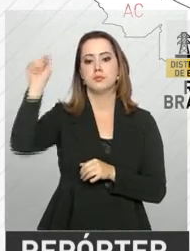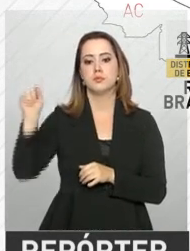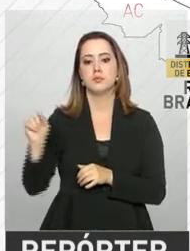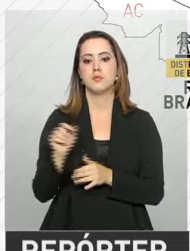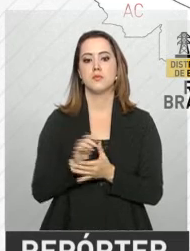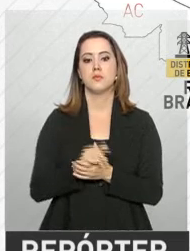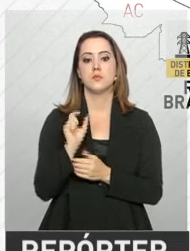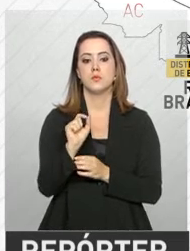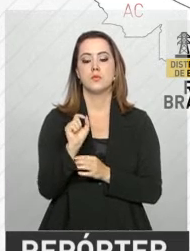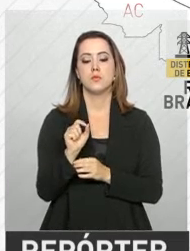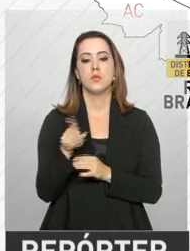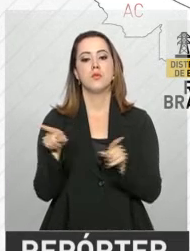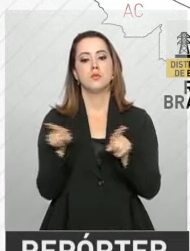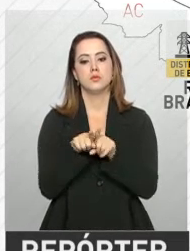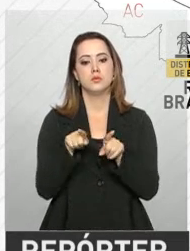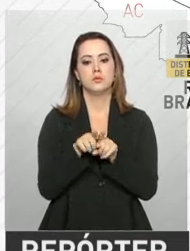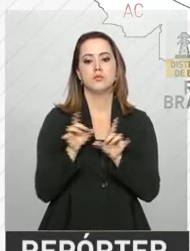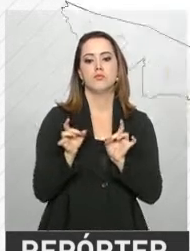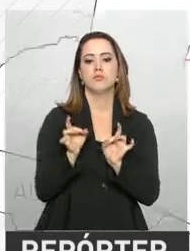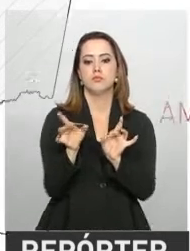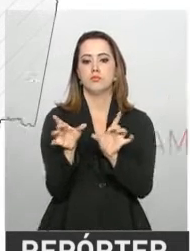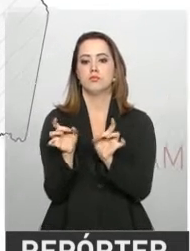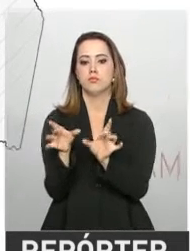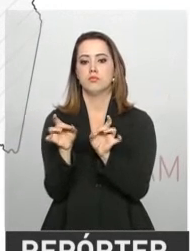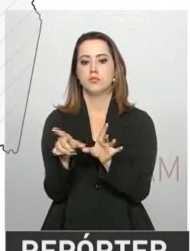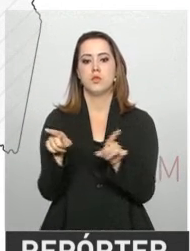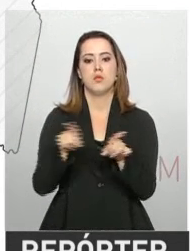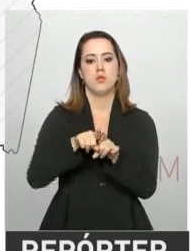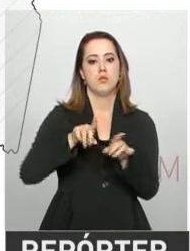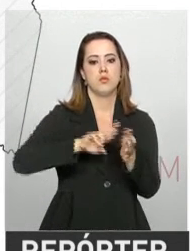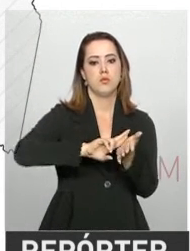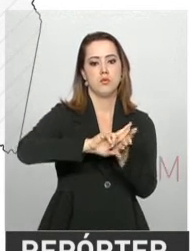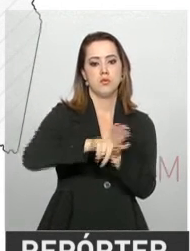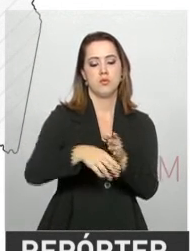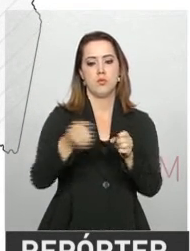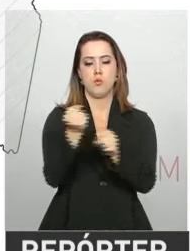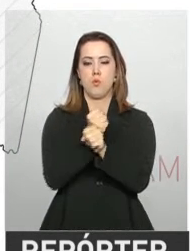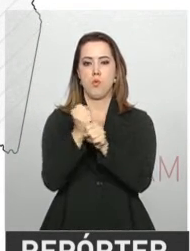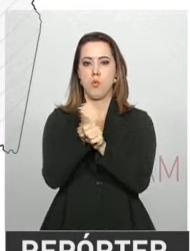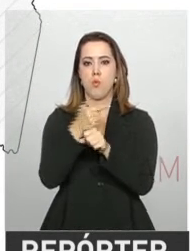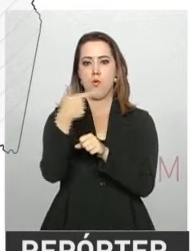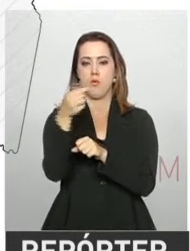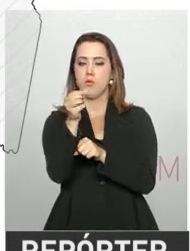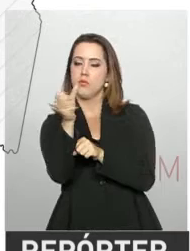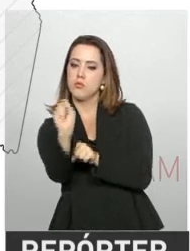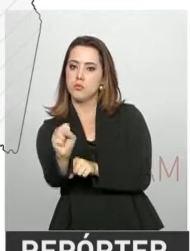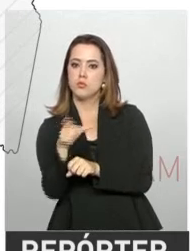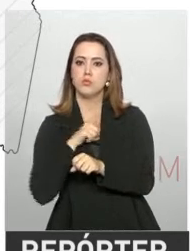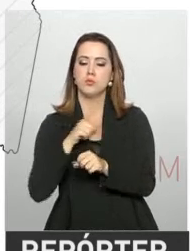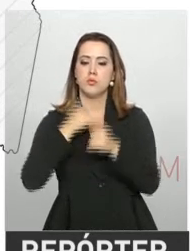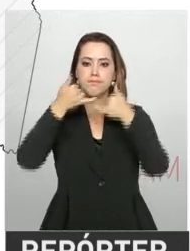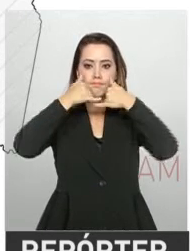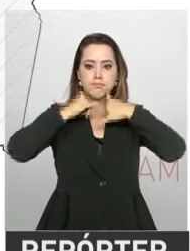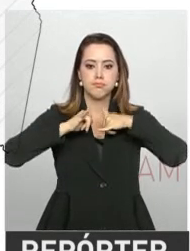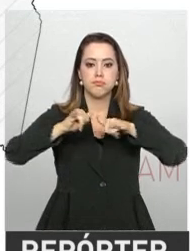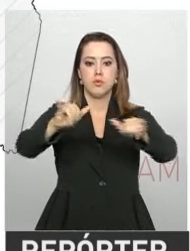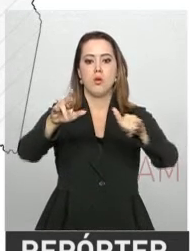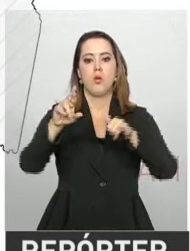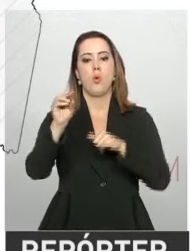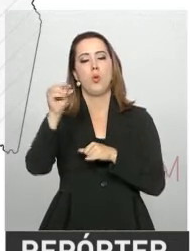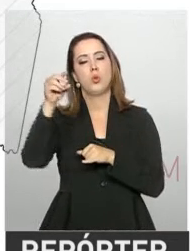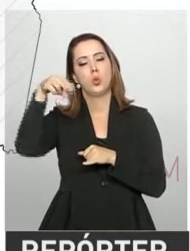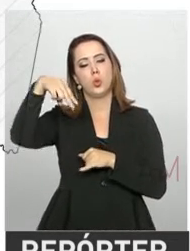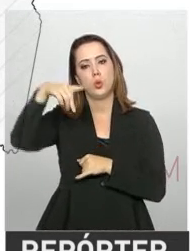Amazonas e Piauí. Também vão para a iniciativa privada, mas em 2018, as centrais elétricas de Rondônia e